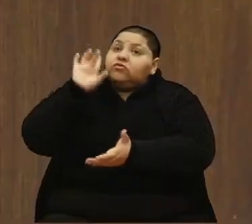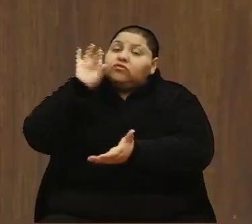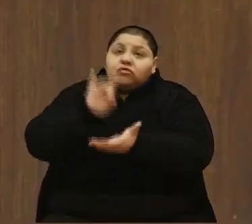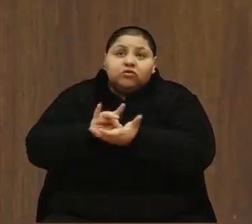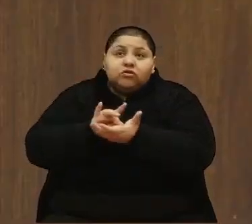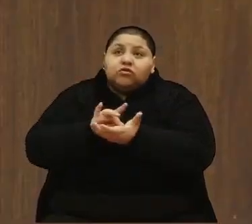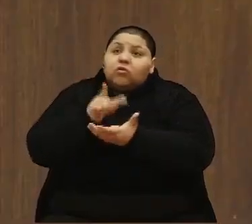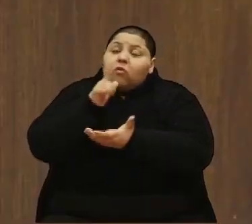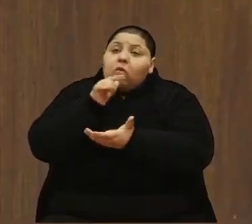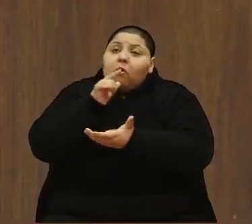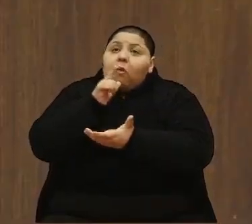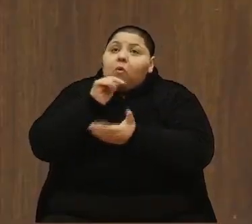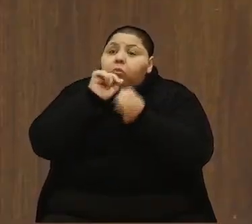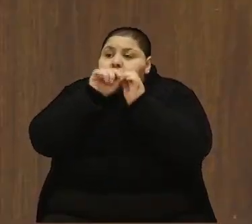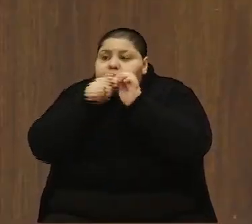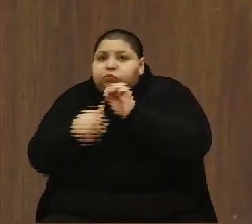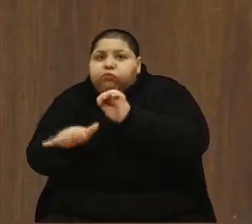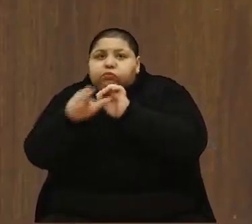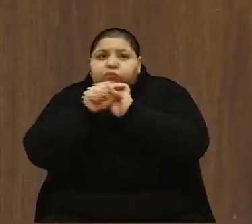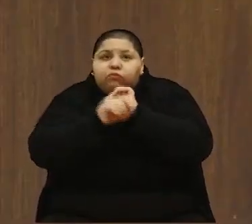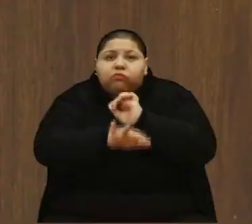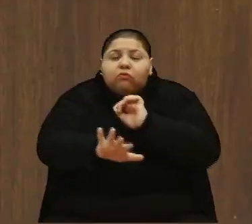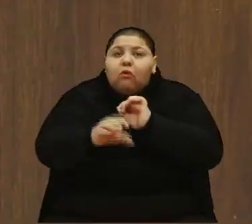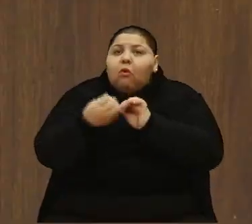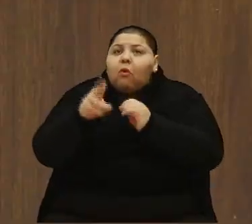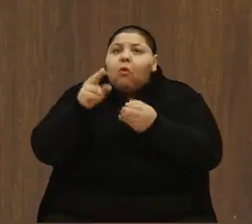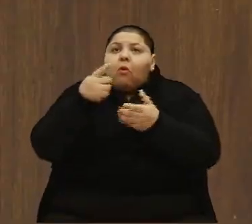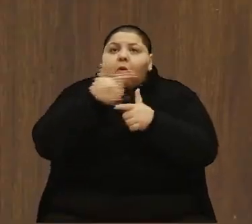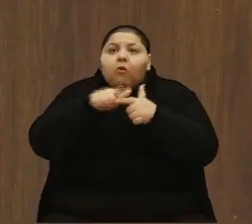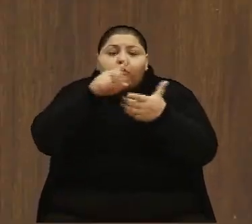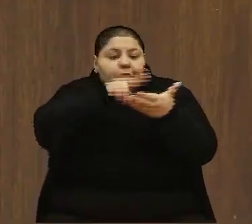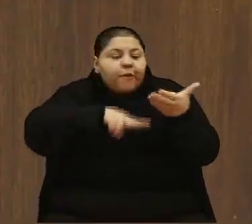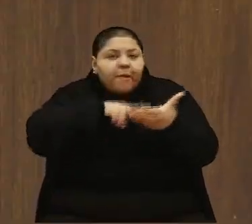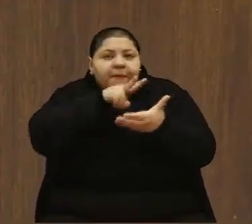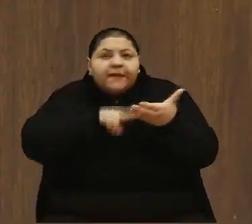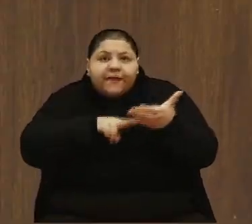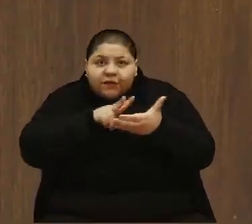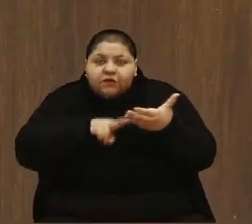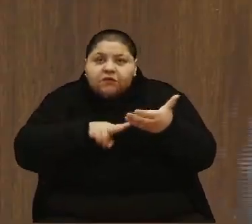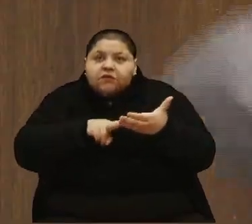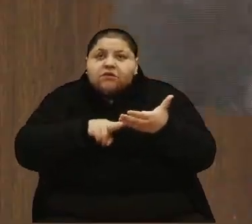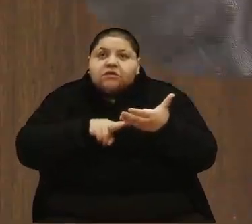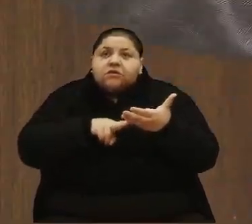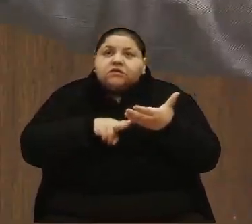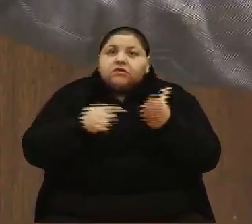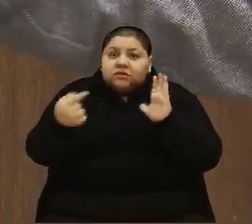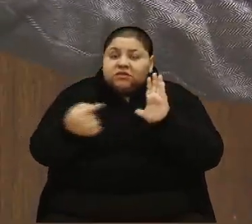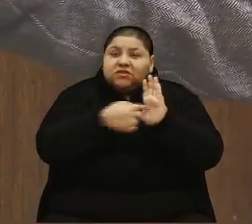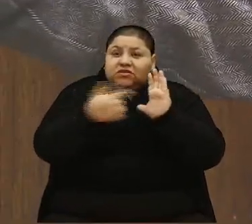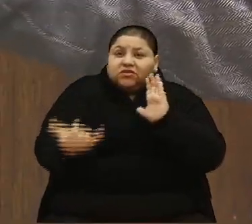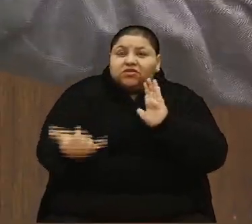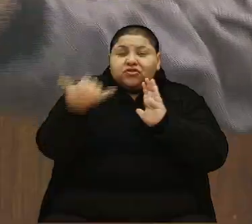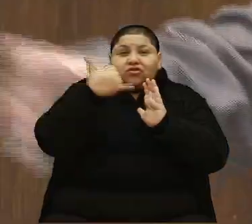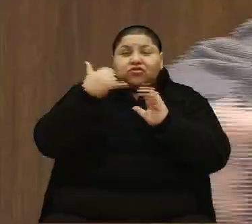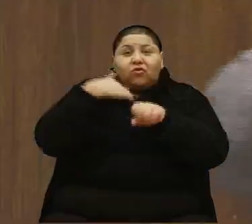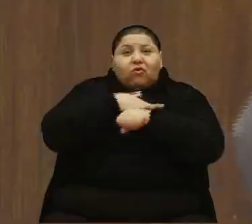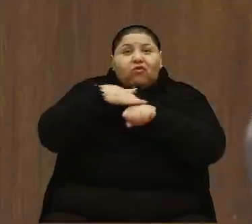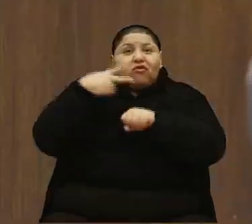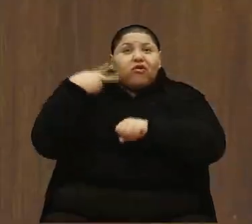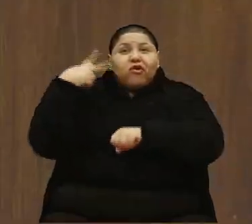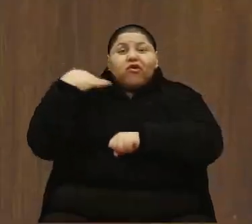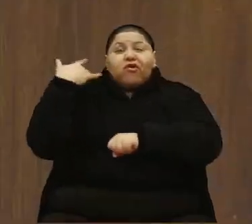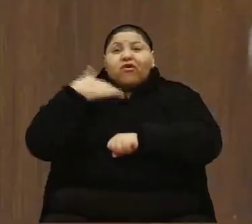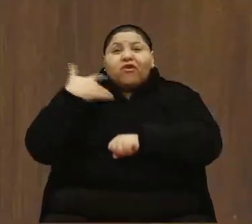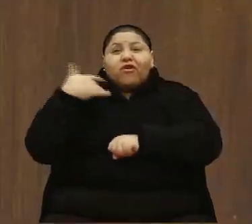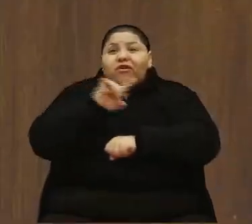ou um vazamento ou um problema na medição. E as denúncias que nós temos recebido, conversei com a vereadora Andressa na sexta-feira sobre isso, é o